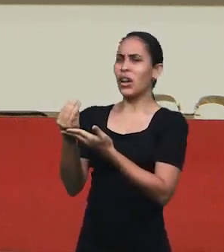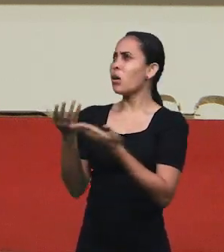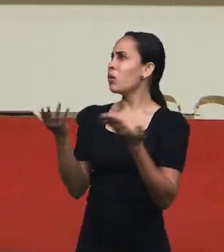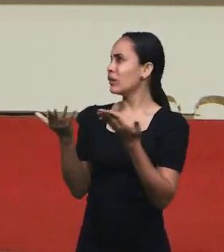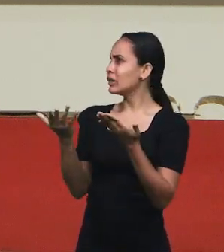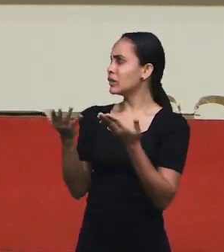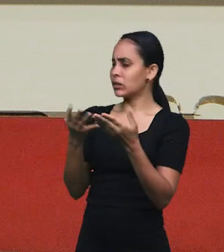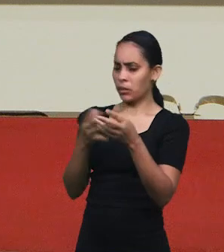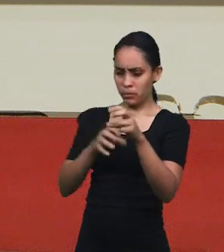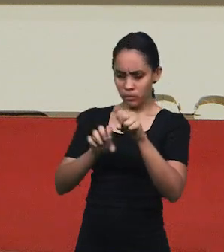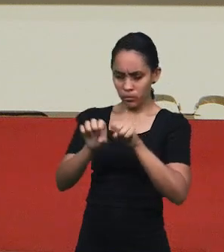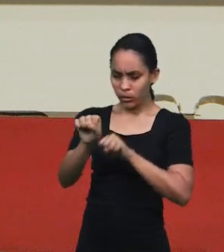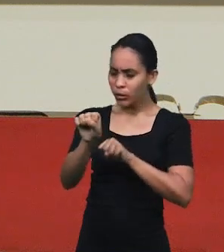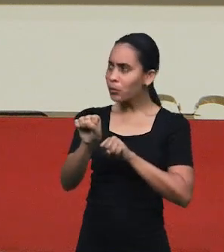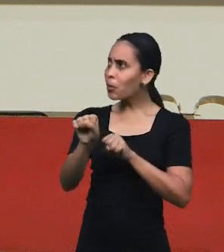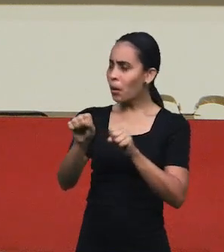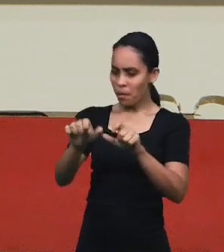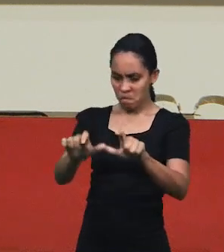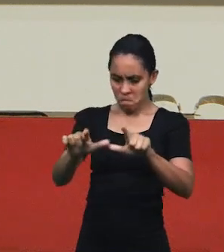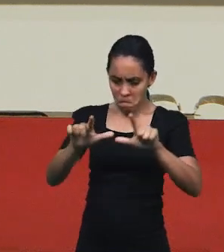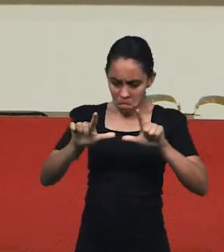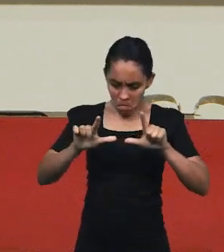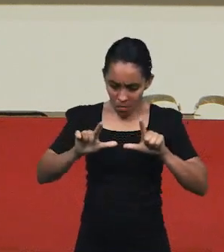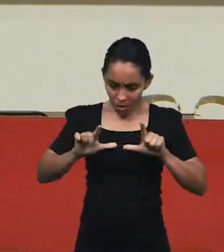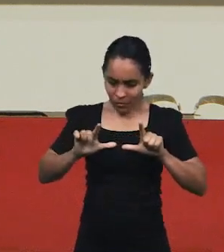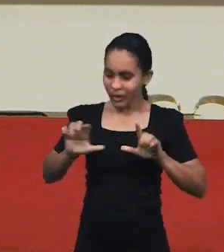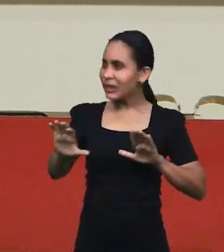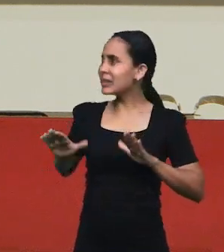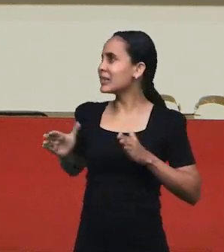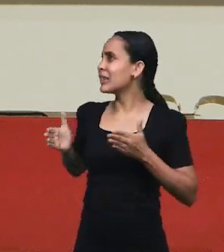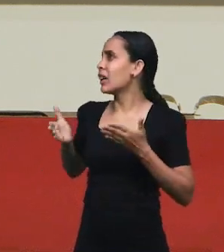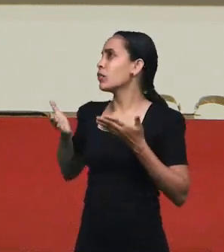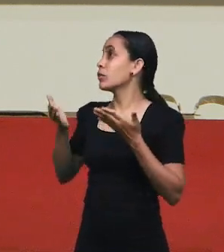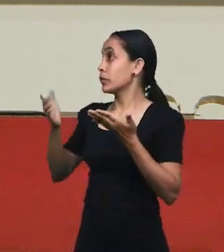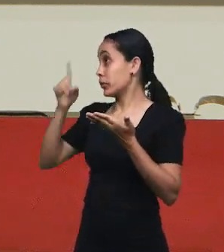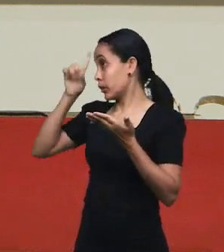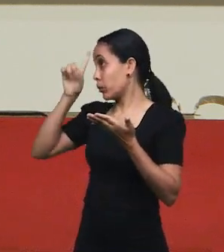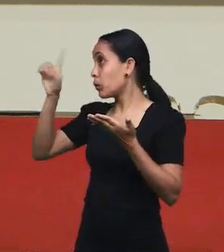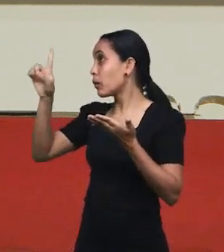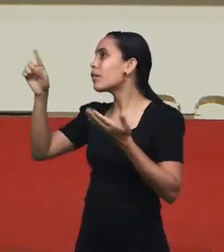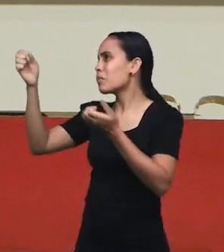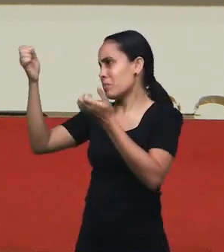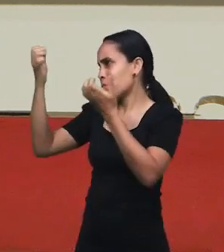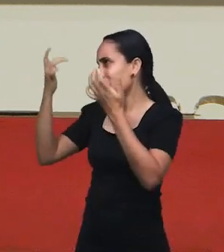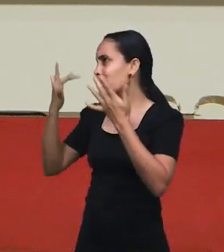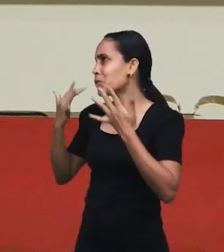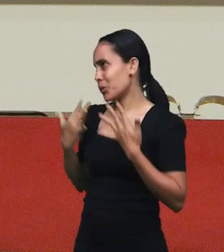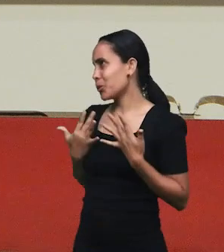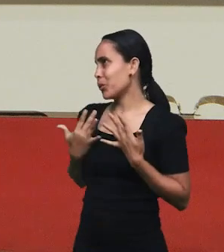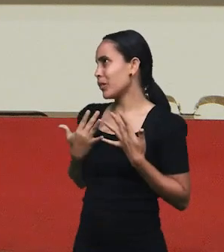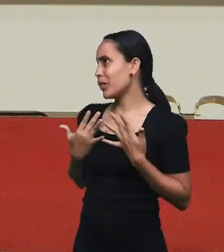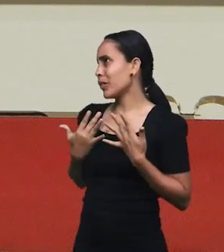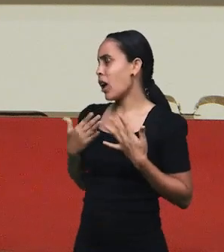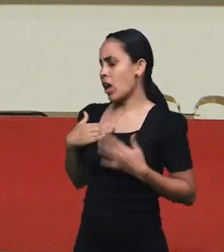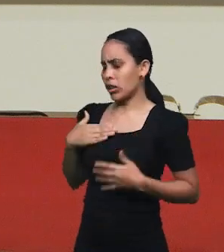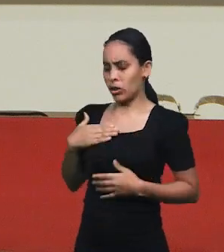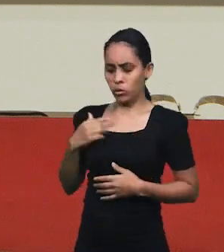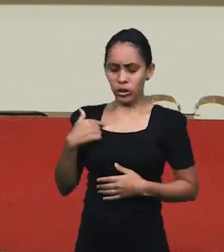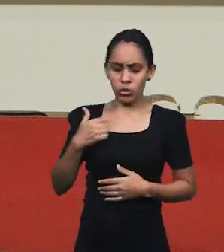me abençoa a honrar o meu juramento, a minha farda. E esse louvor que está sendo tocado diz